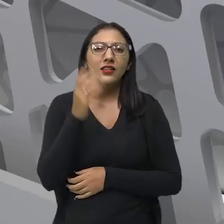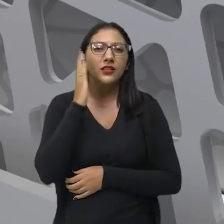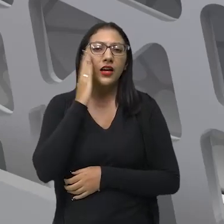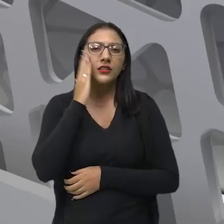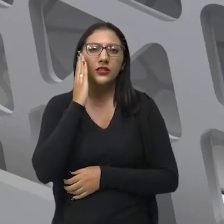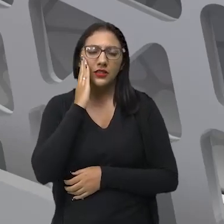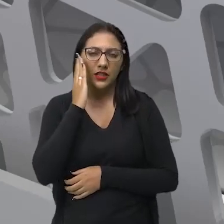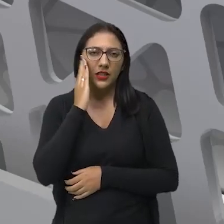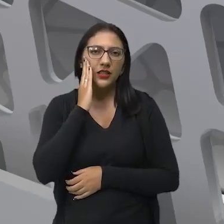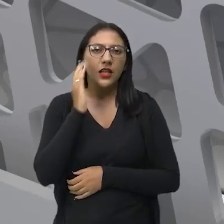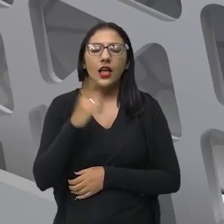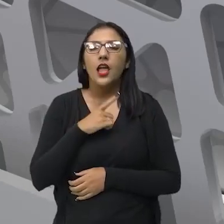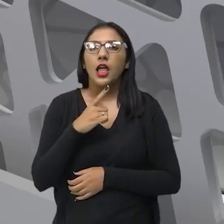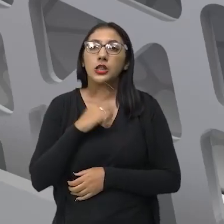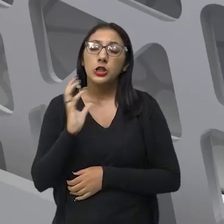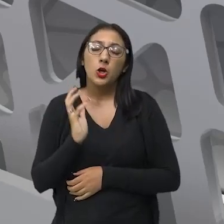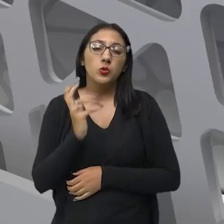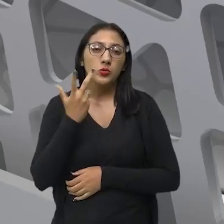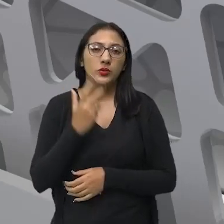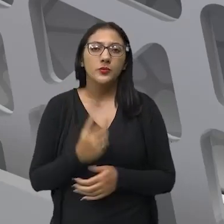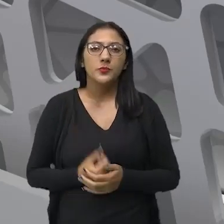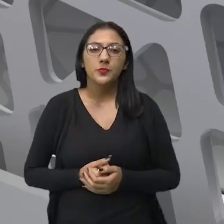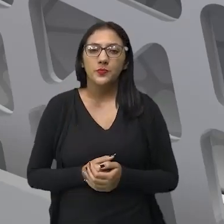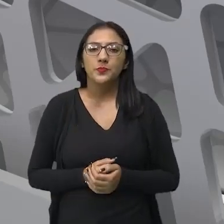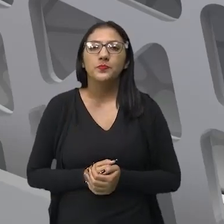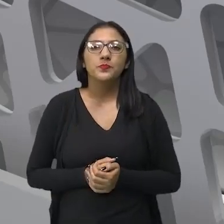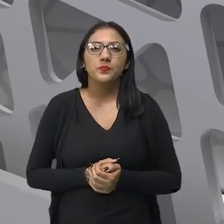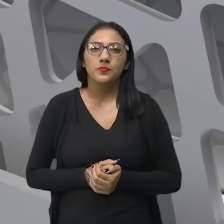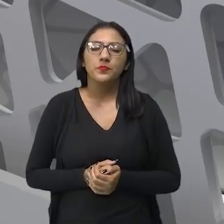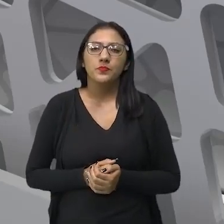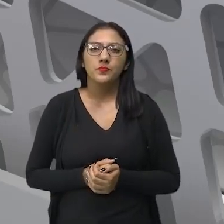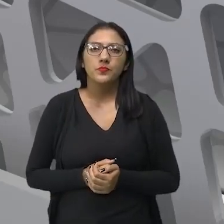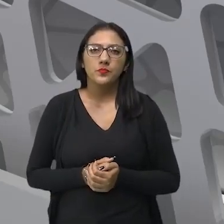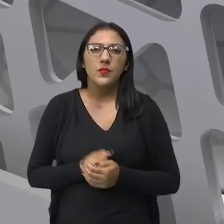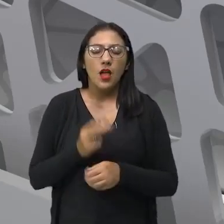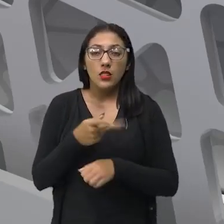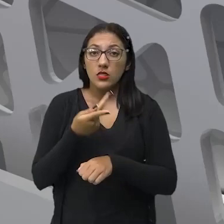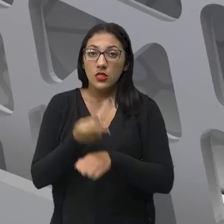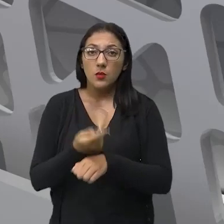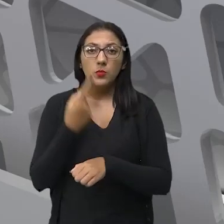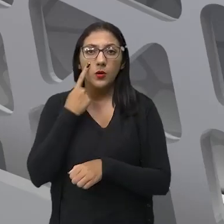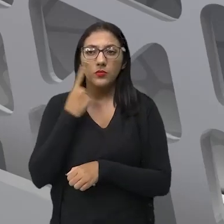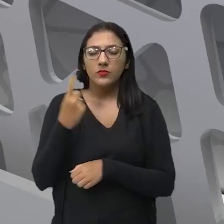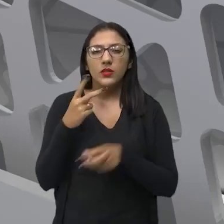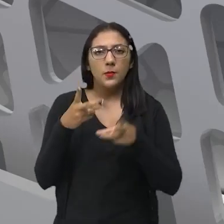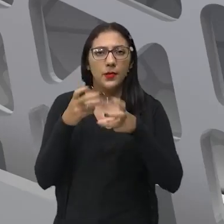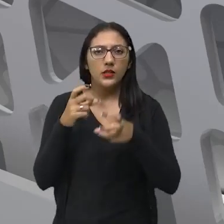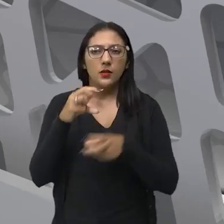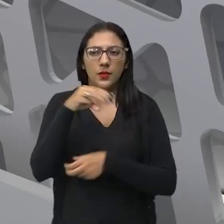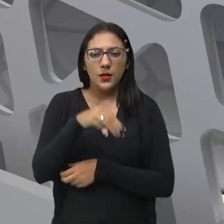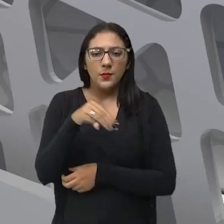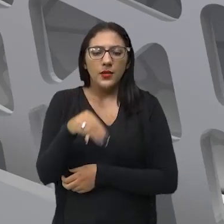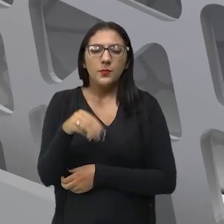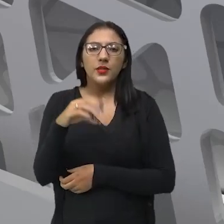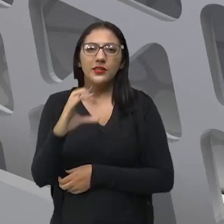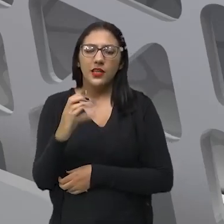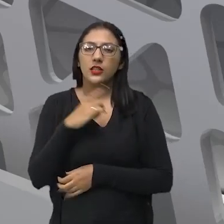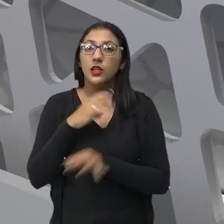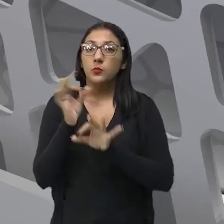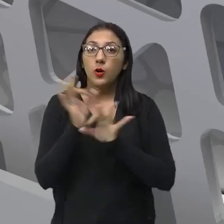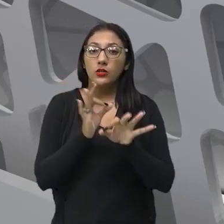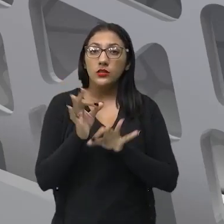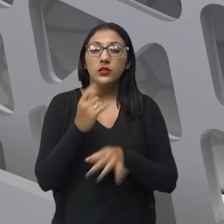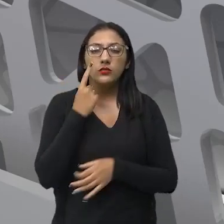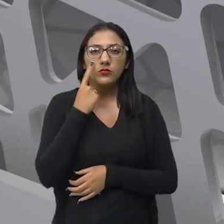o MMC desses dois denominadores. E aí, depois que eu tenho esse MMC, a gente vai fazer o seguinte